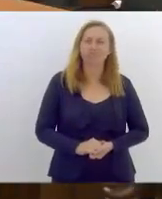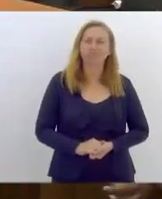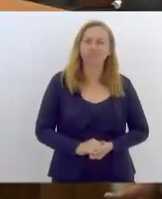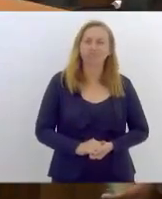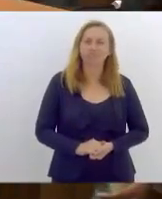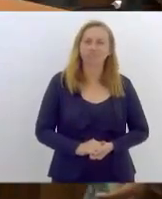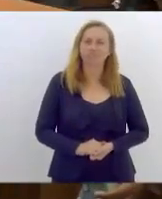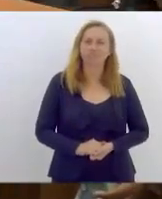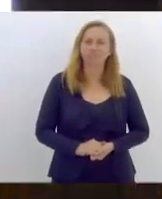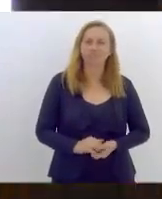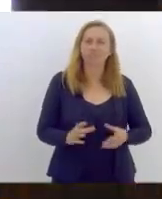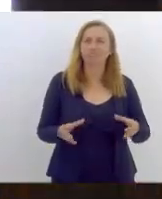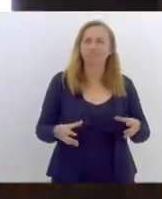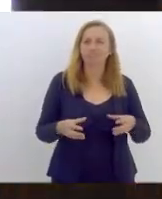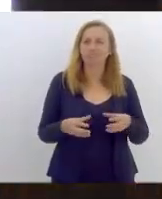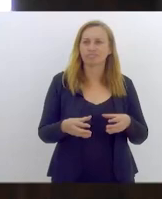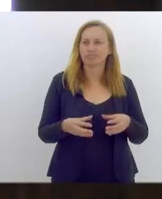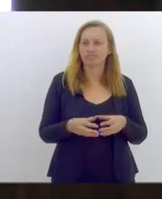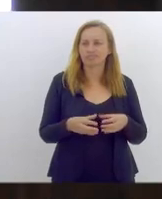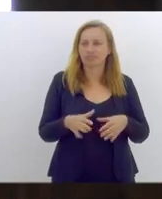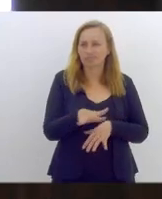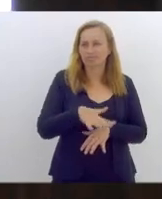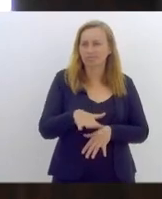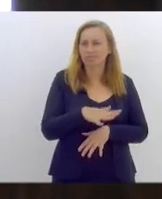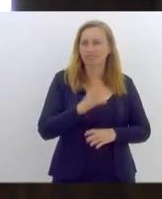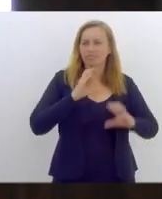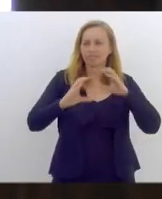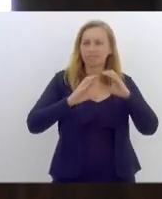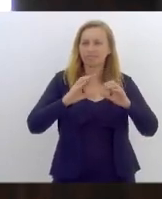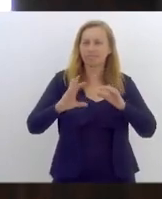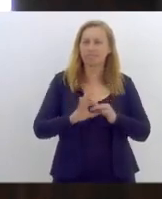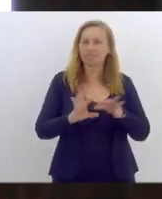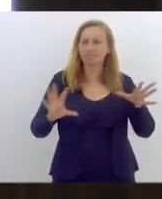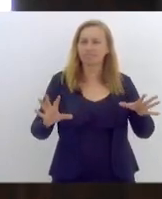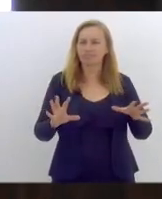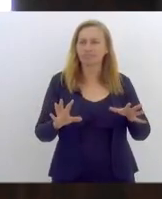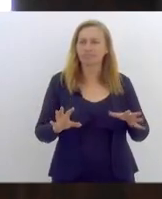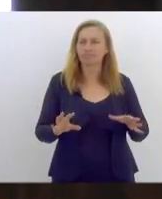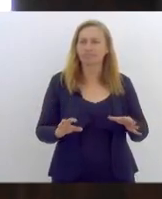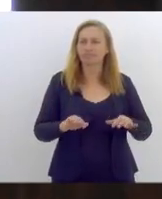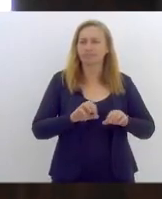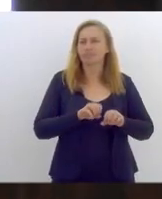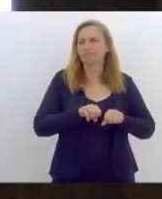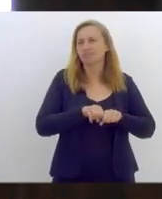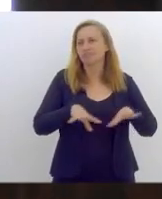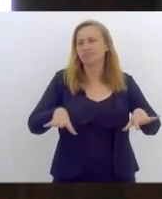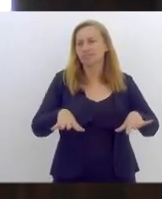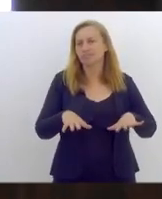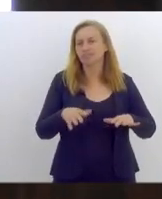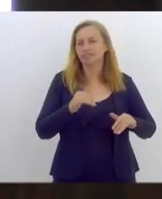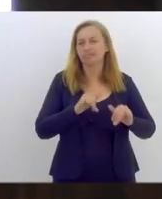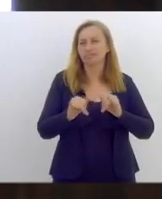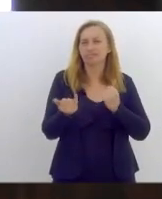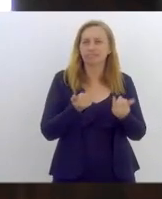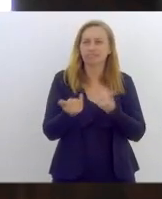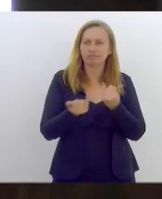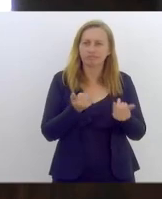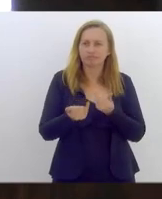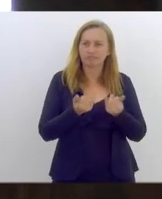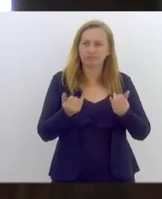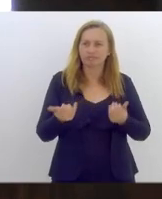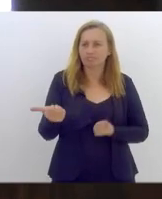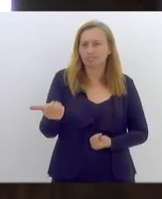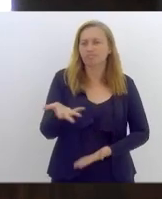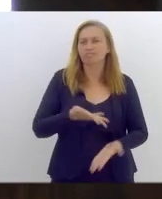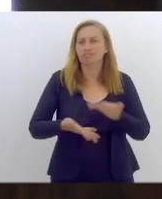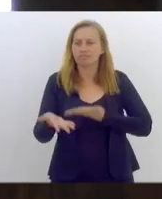de comunicação livre que busca novas formas de produção e distribuição de informação a partir de uma lógica